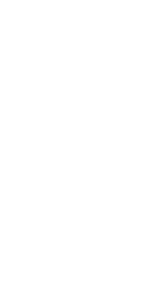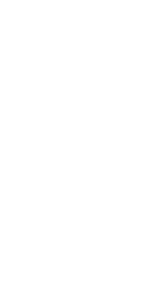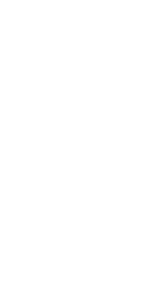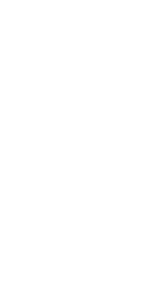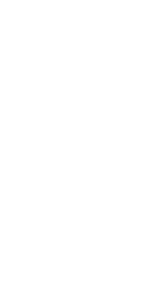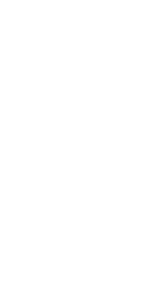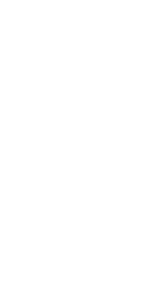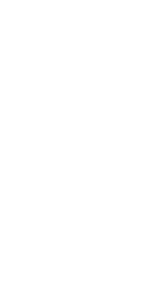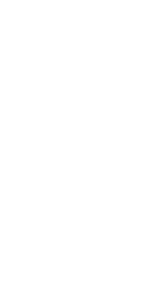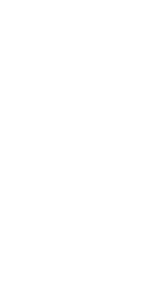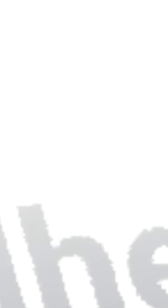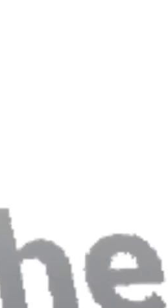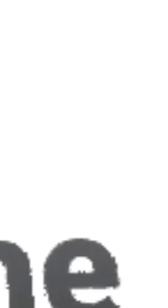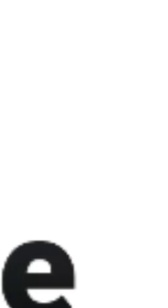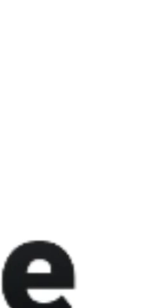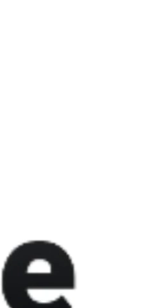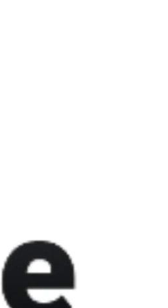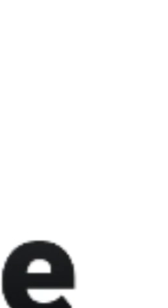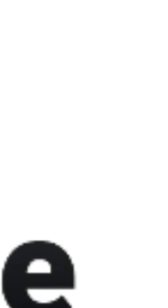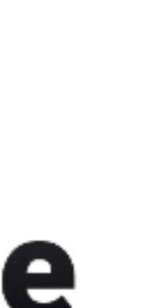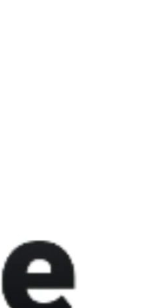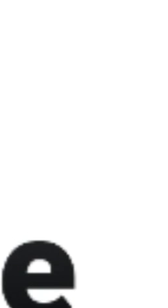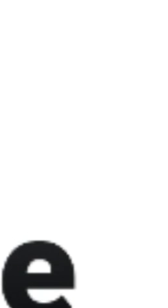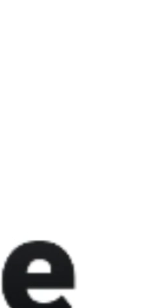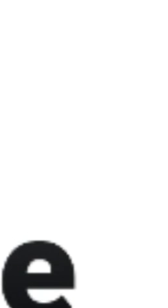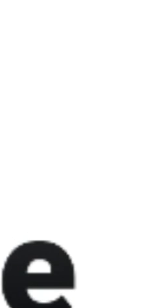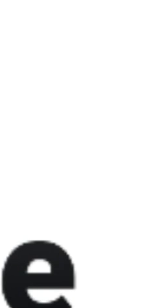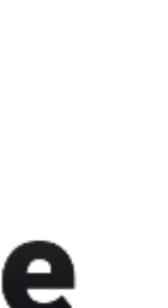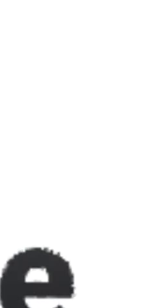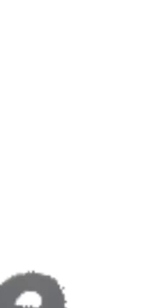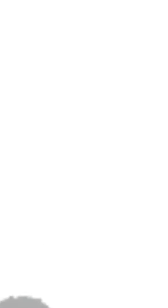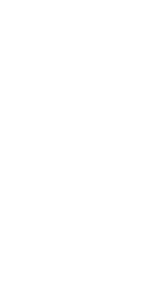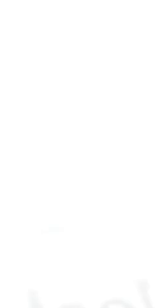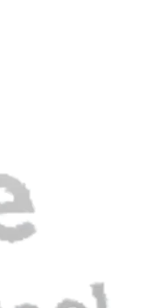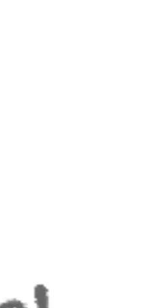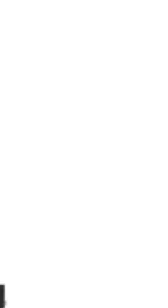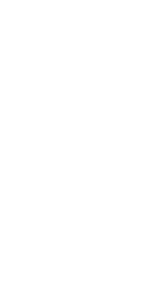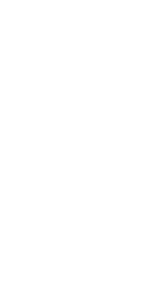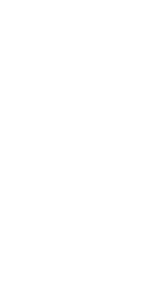E aí E aí